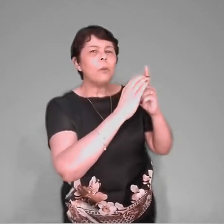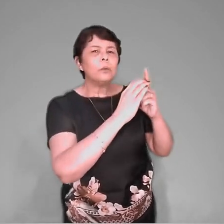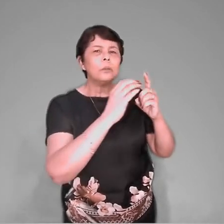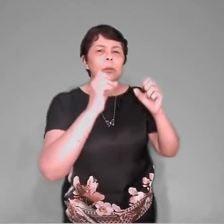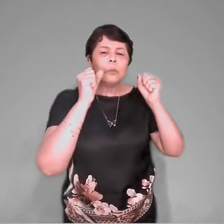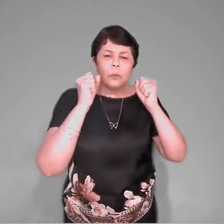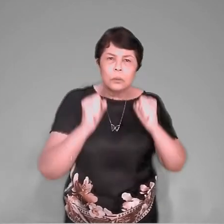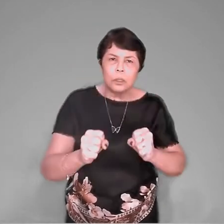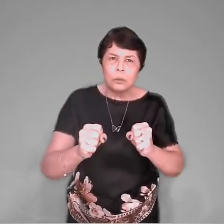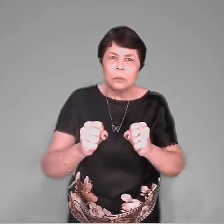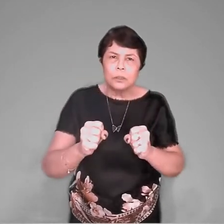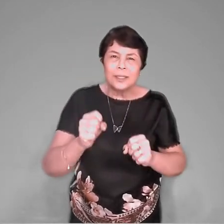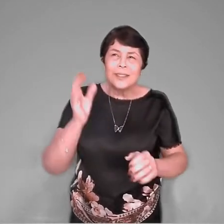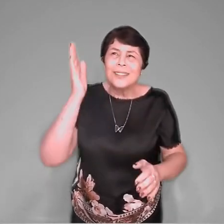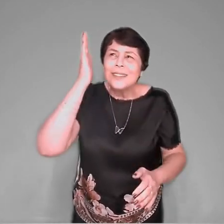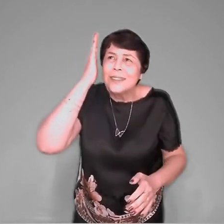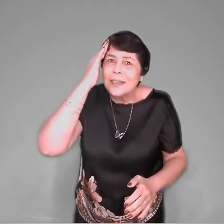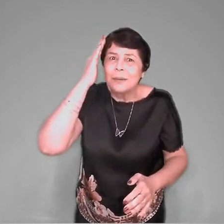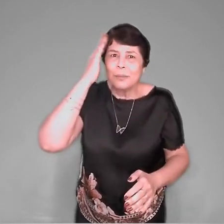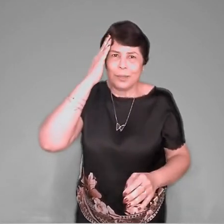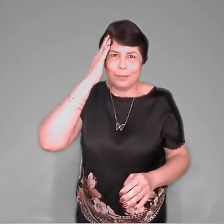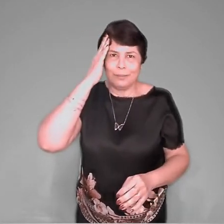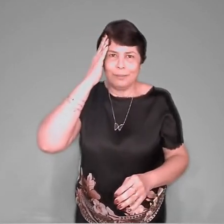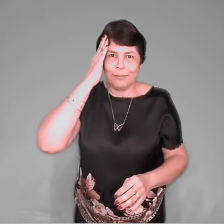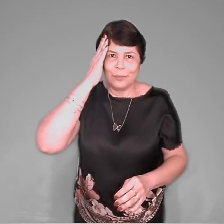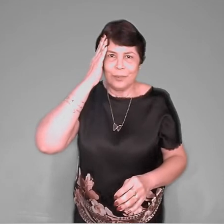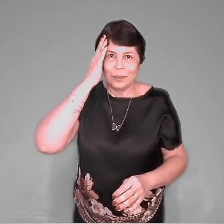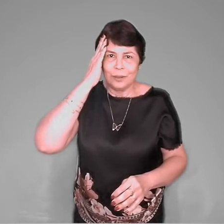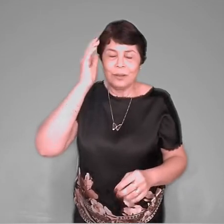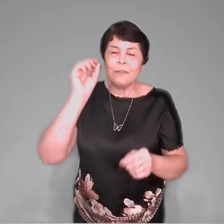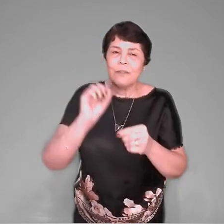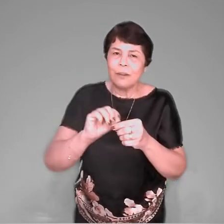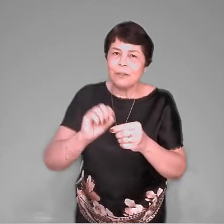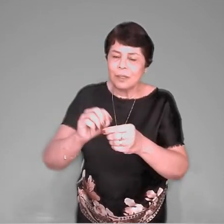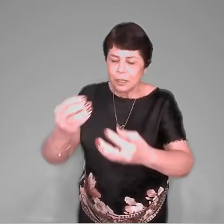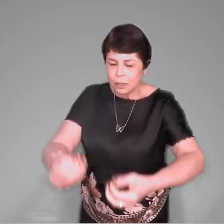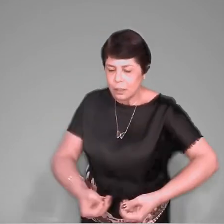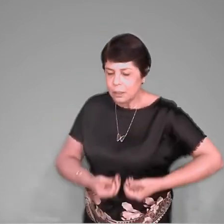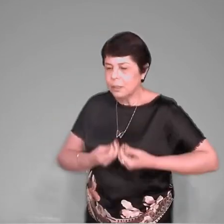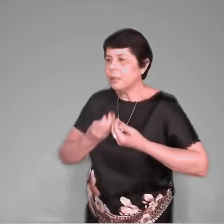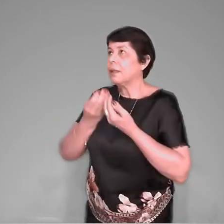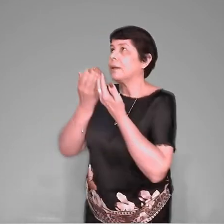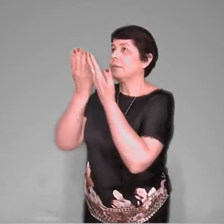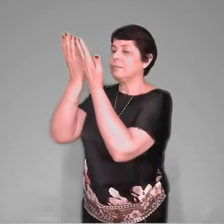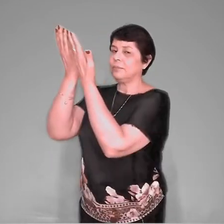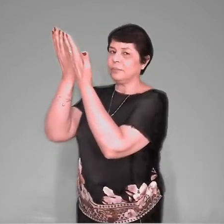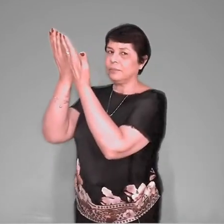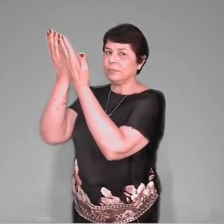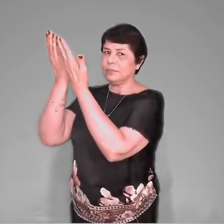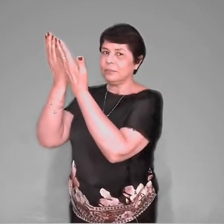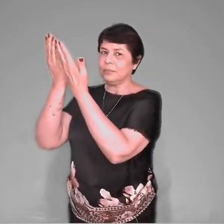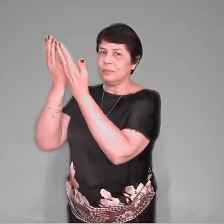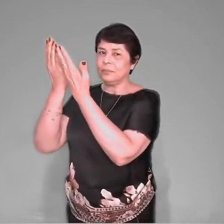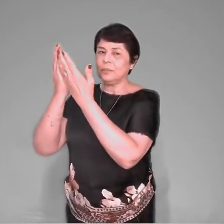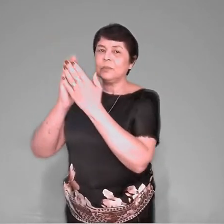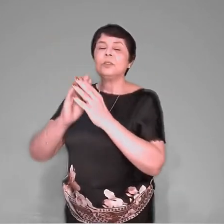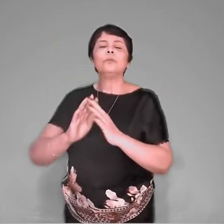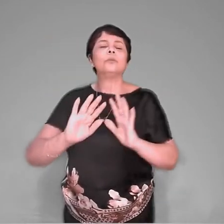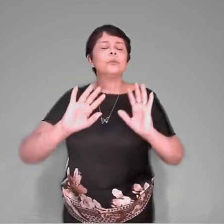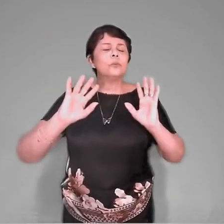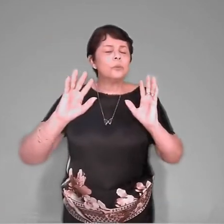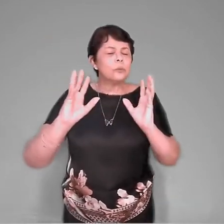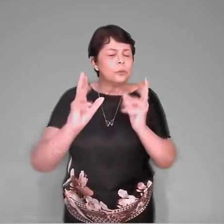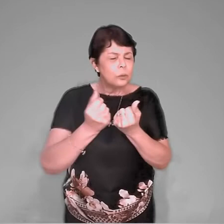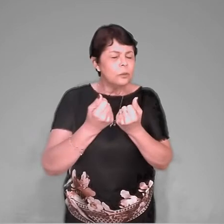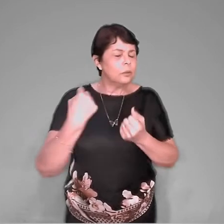no qual todo edifício bem ajustado cresce para o santuário dedicado ao Senhor,